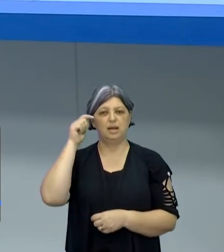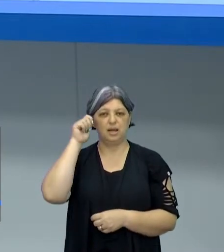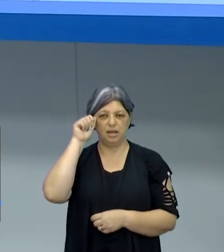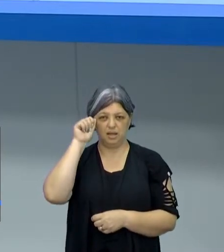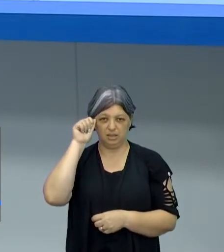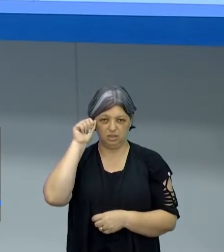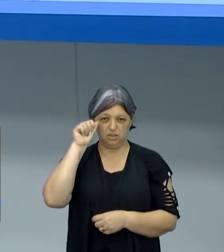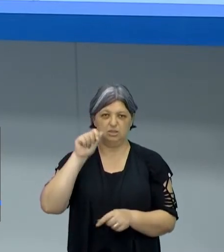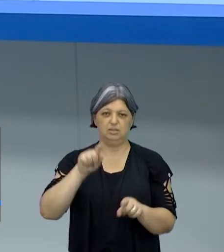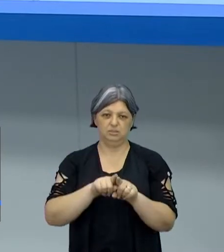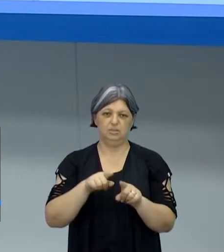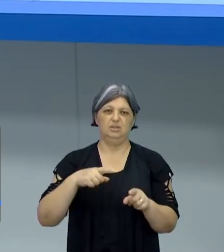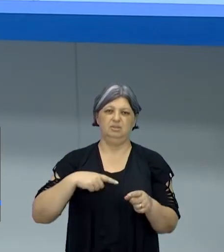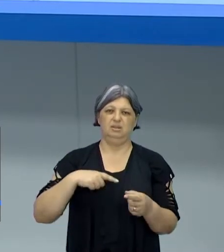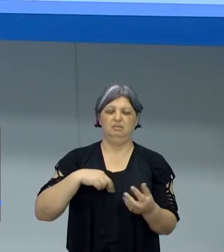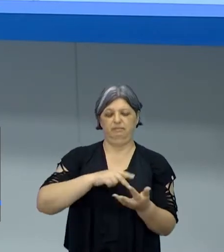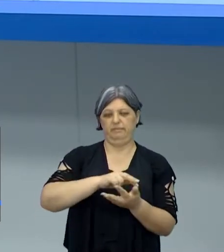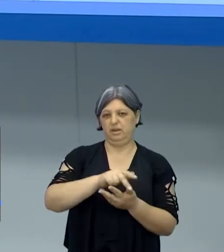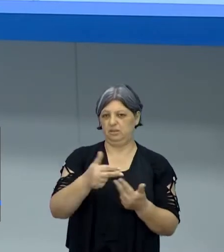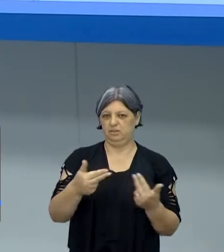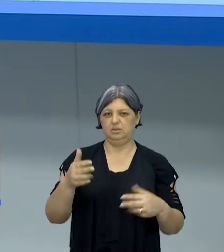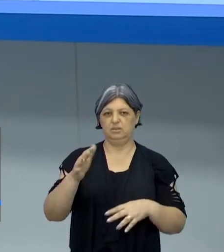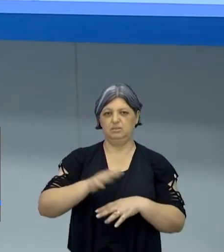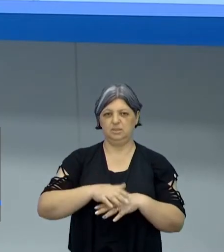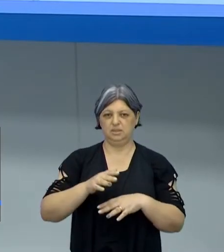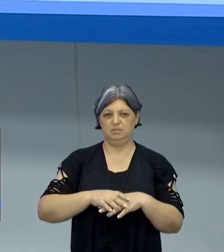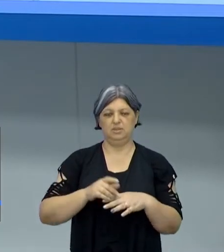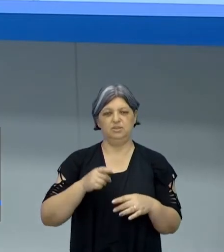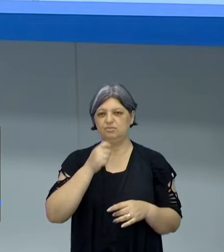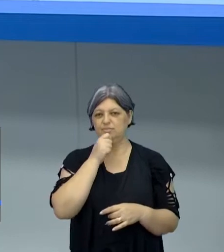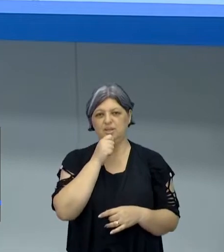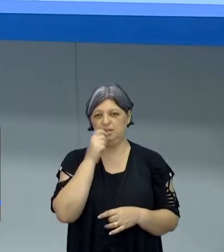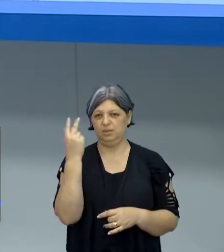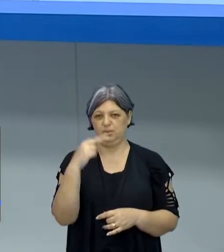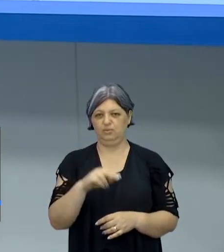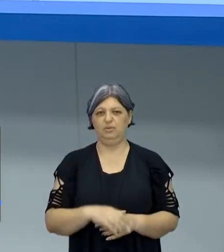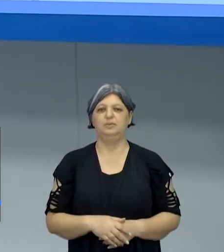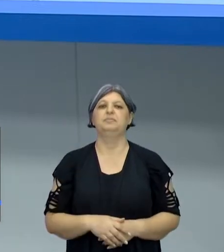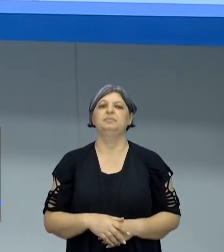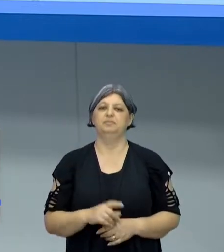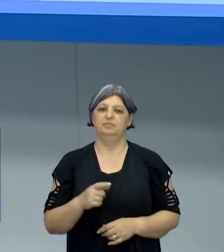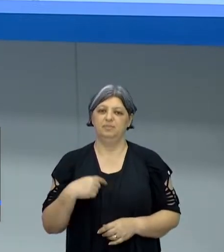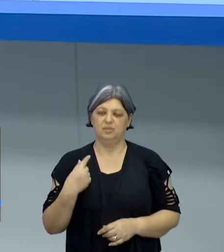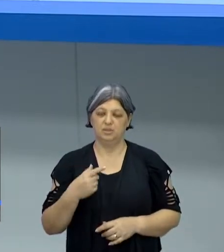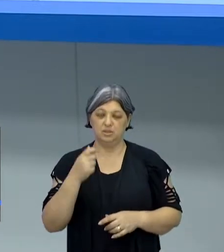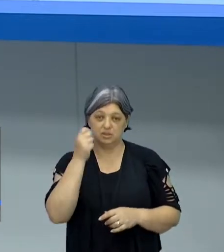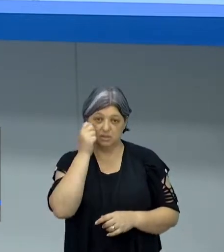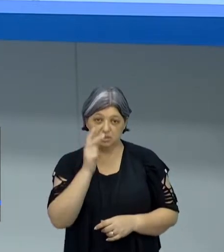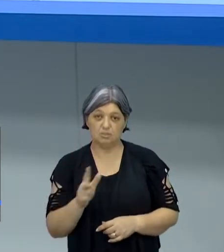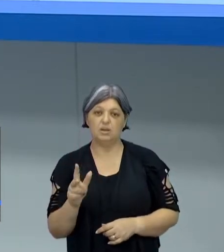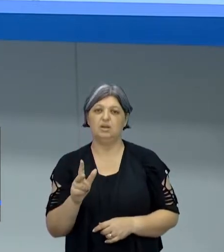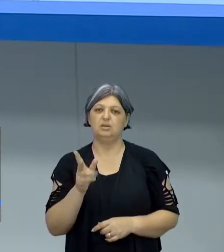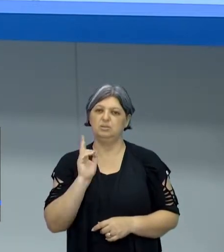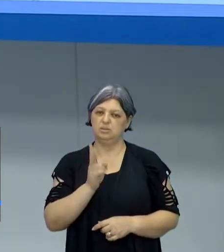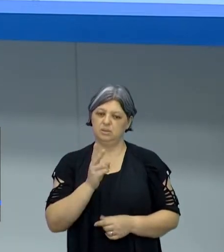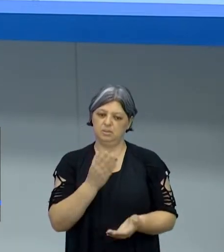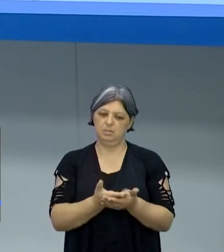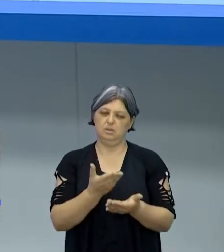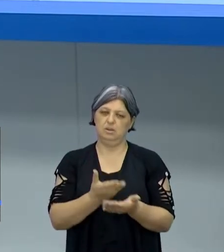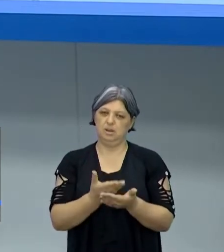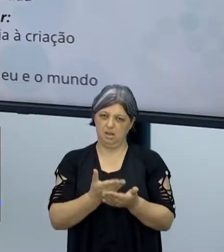de circuitos, fora as outras coisas de matemática que a gente não viu ainda. Muito Mas bom. É isso, fiquemos antenados, não percamos aqui nossas aulas que